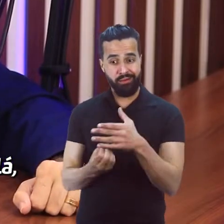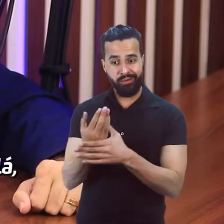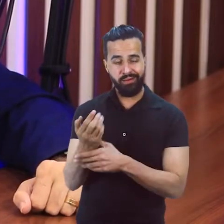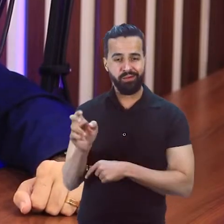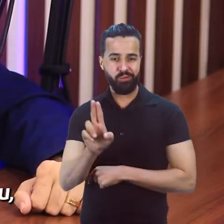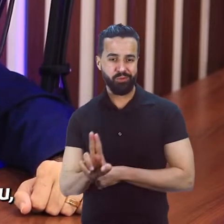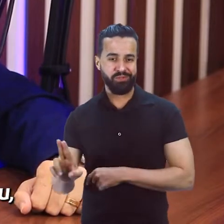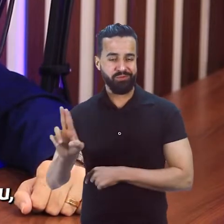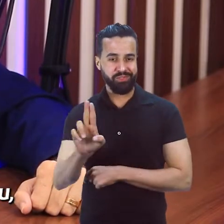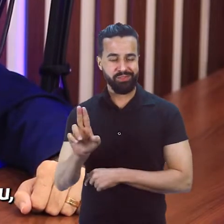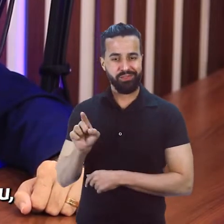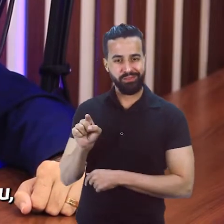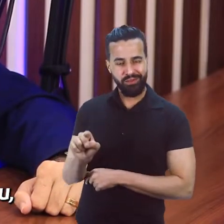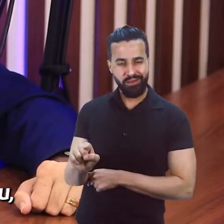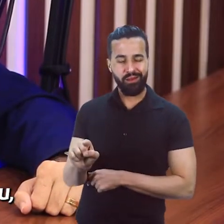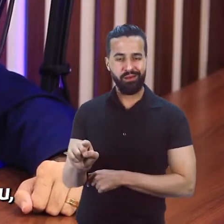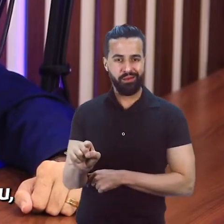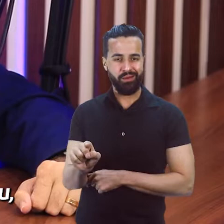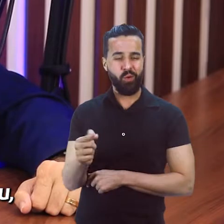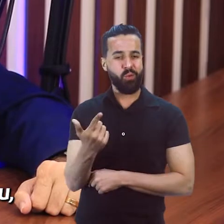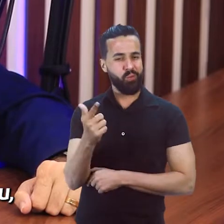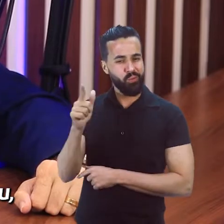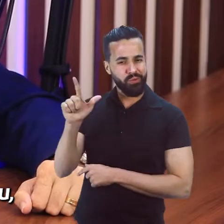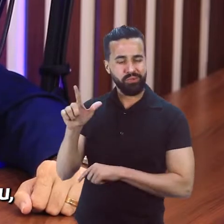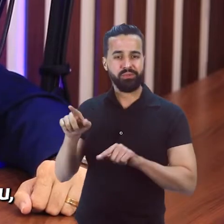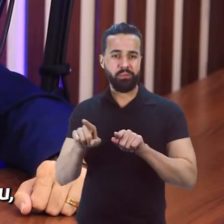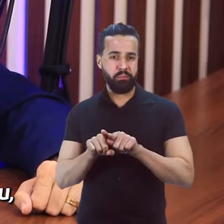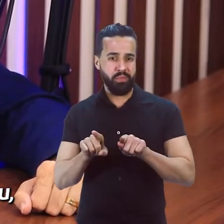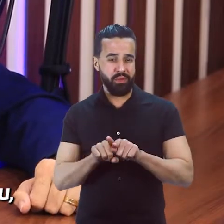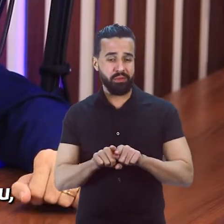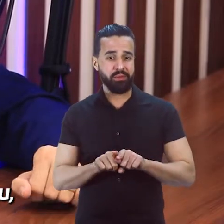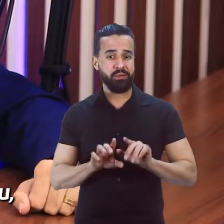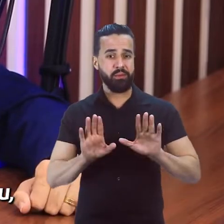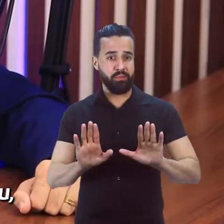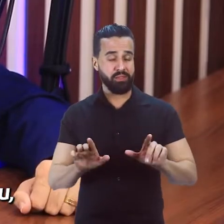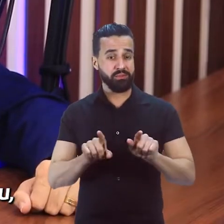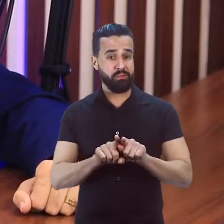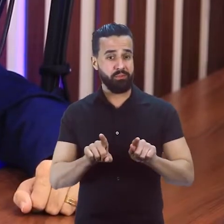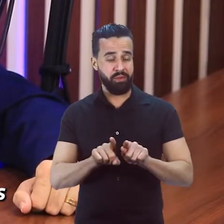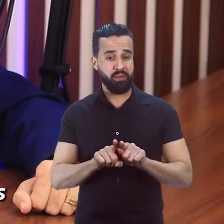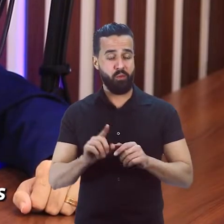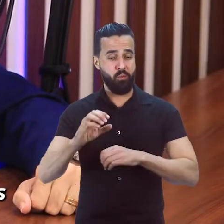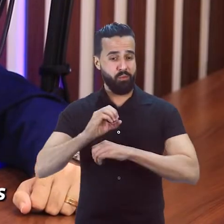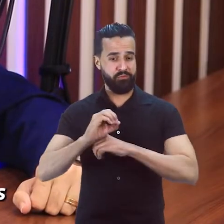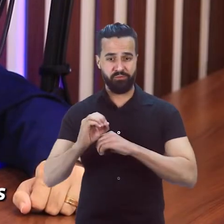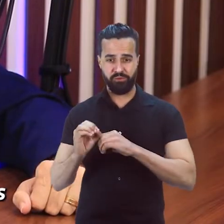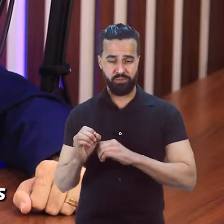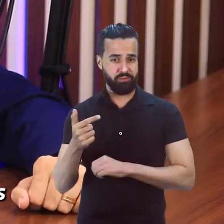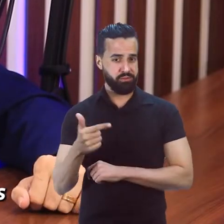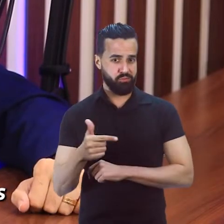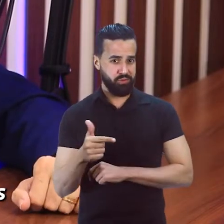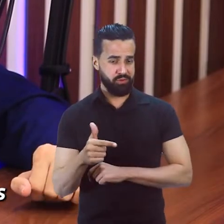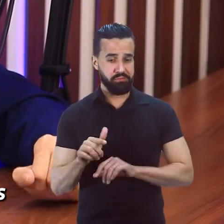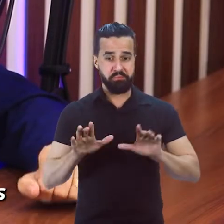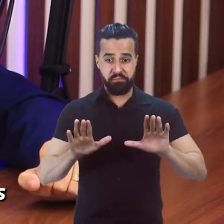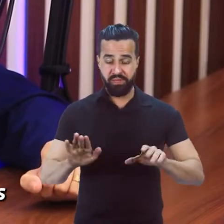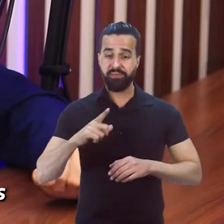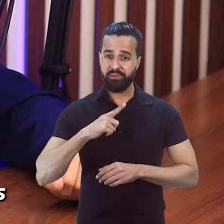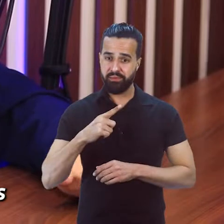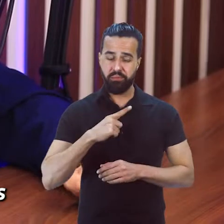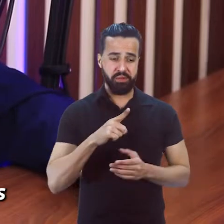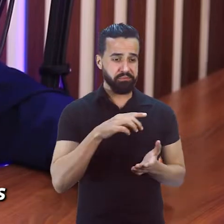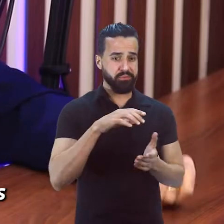ainda não tivemos ainda essa, né, satisfação de ter um campus da UFG em Porangatu, mas hoje já tem alguns campos de